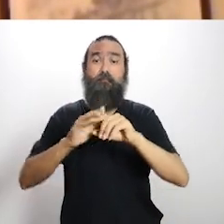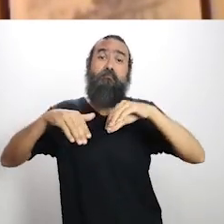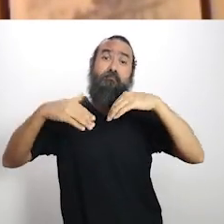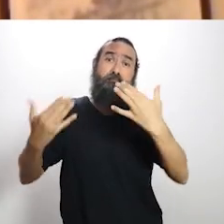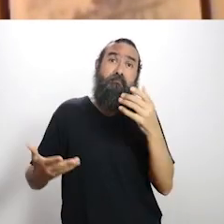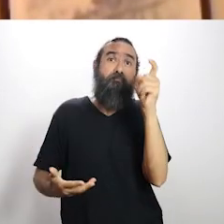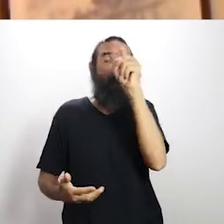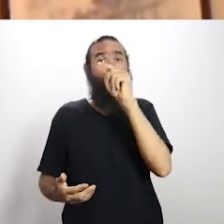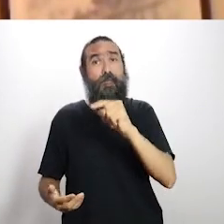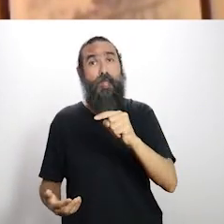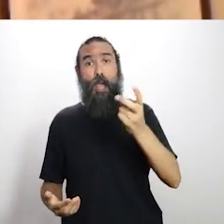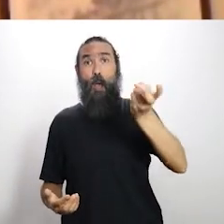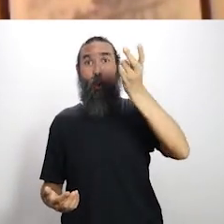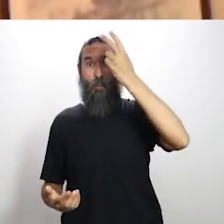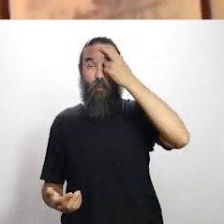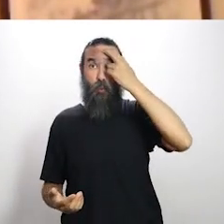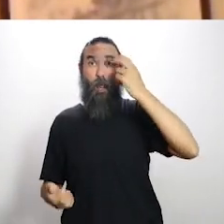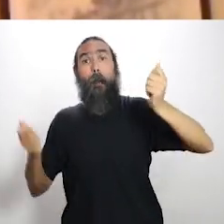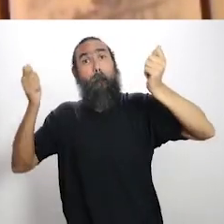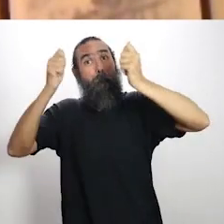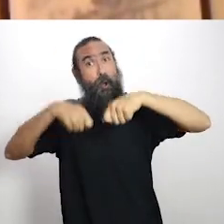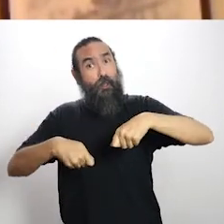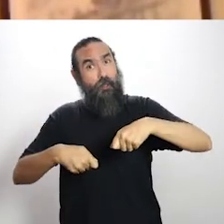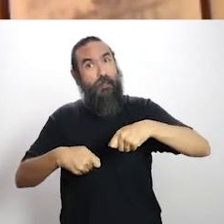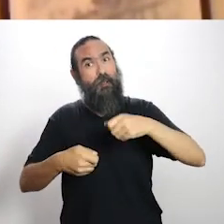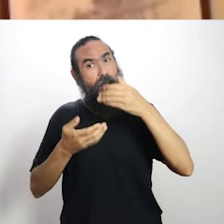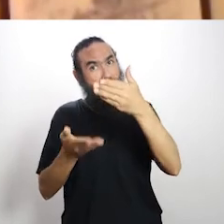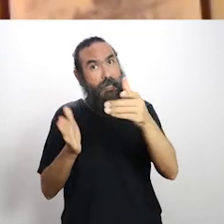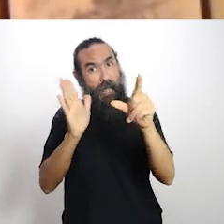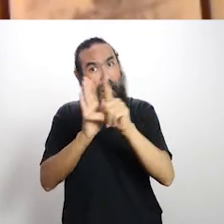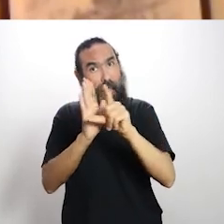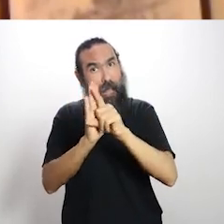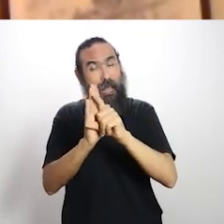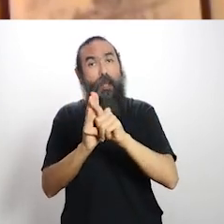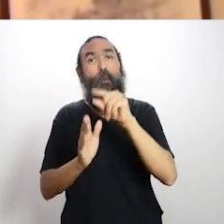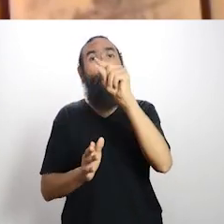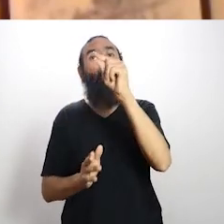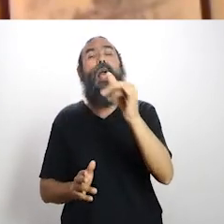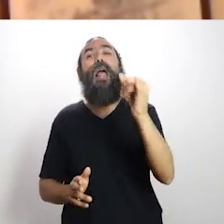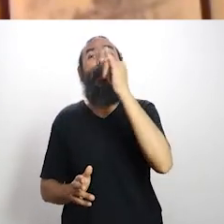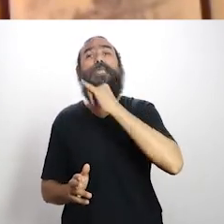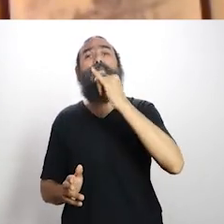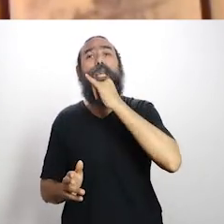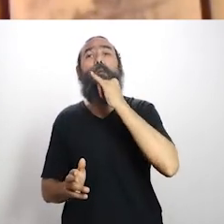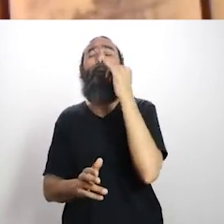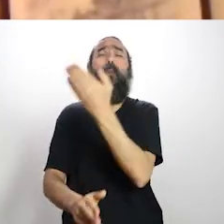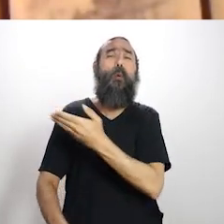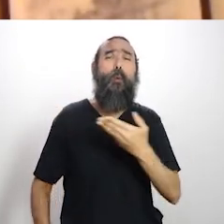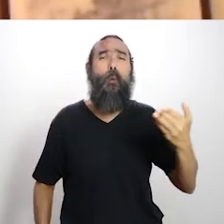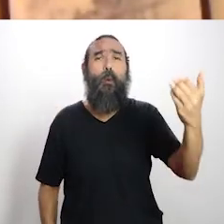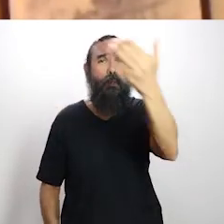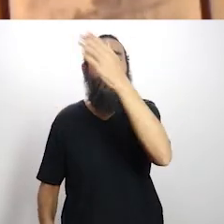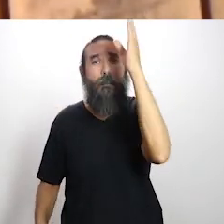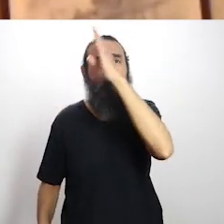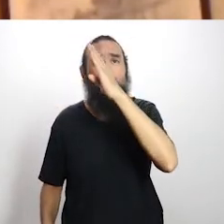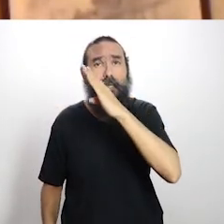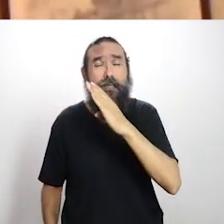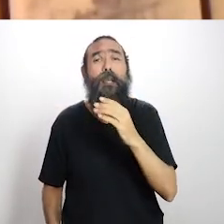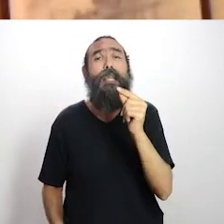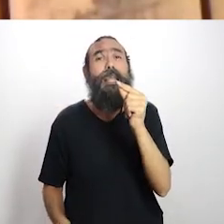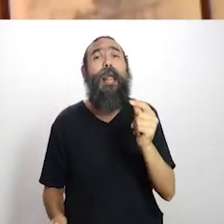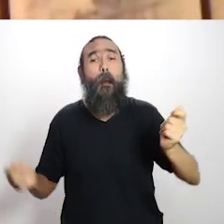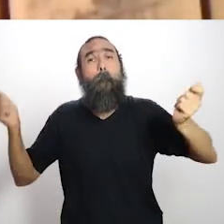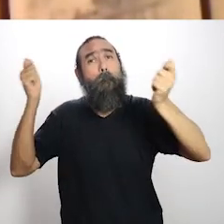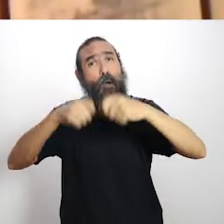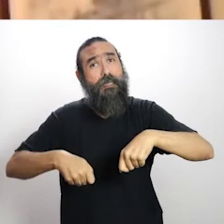fascista autoritário intolerante em que a gente se meteu e que a gente vai sair dele a gente pode sair